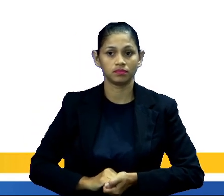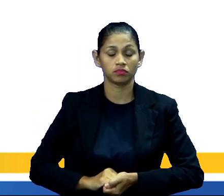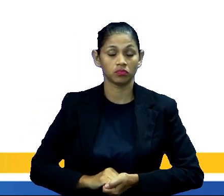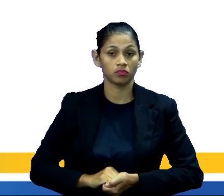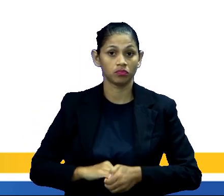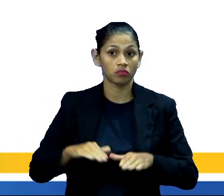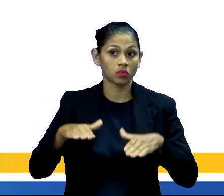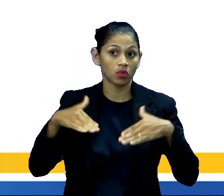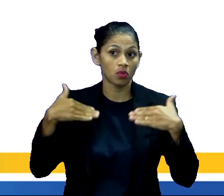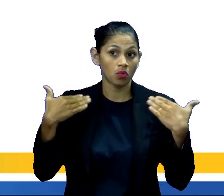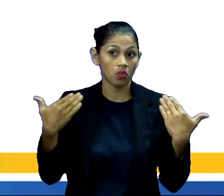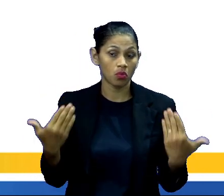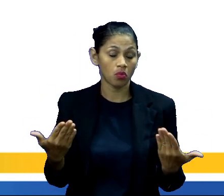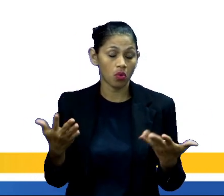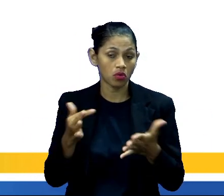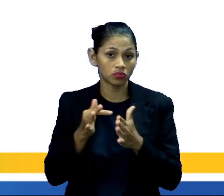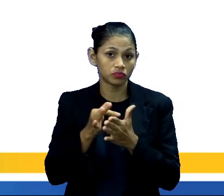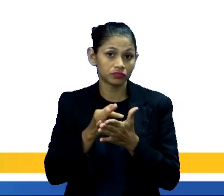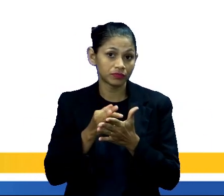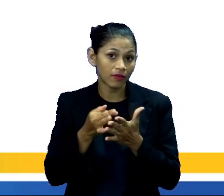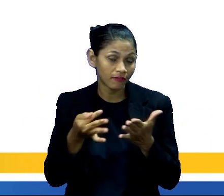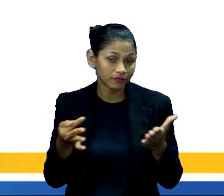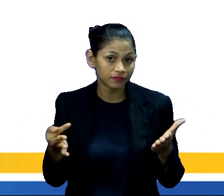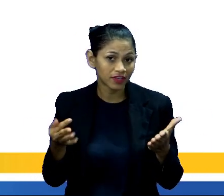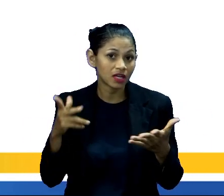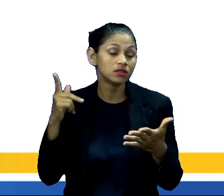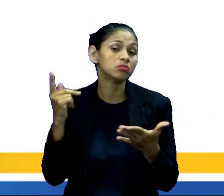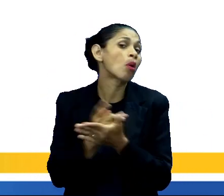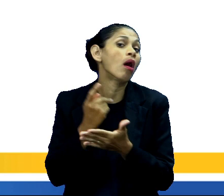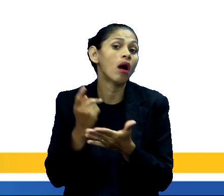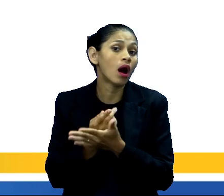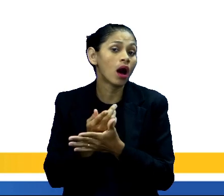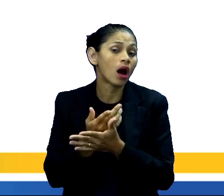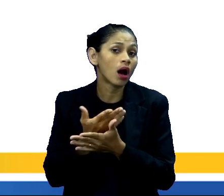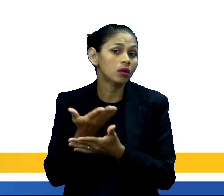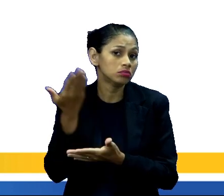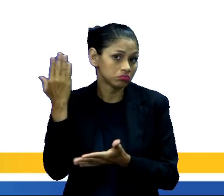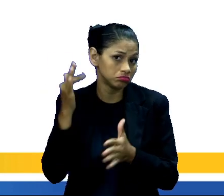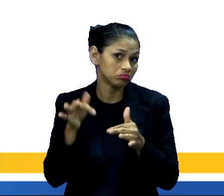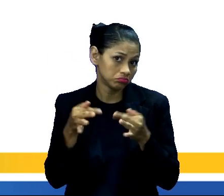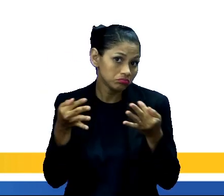E aí, qual dessas frases não está de acordo aí com o simple past?